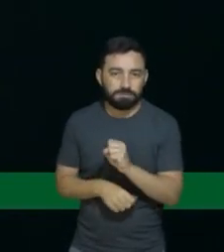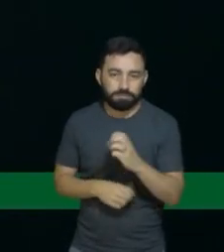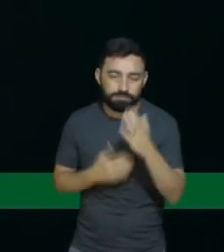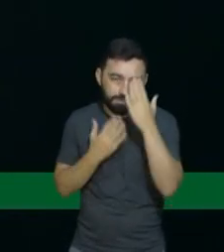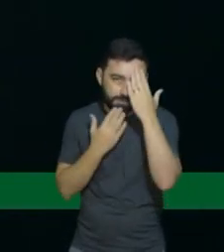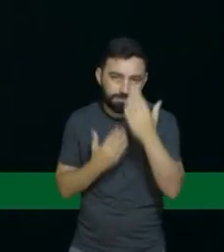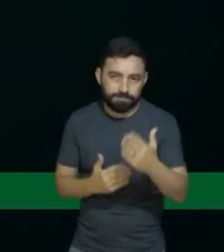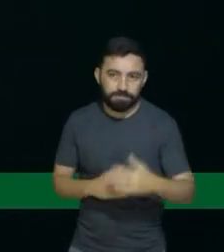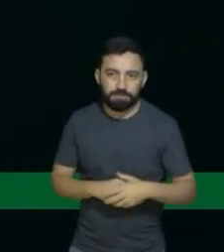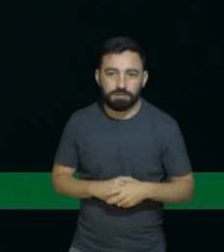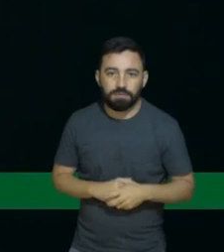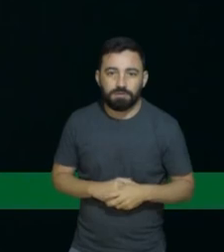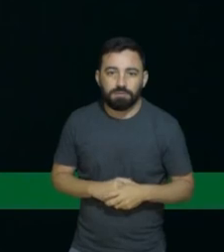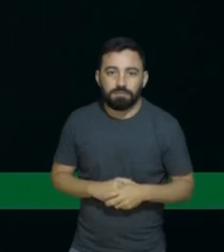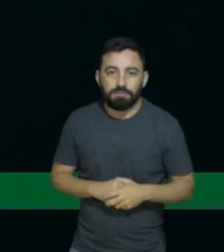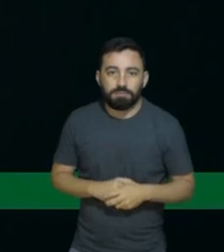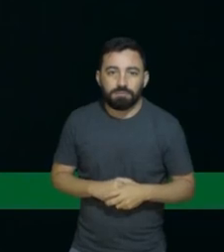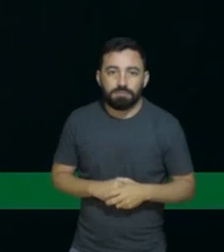pela